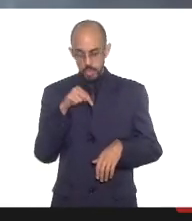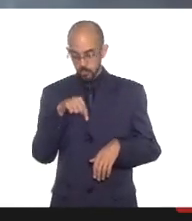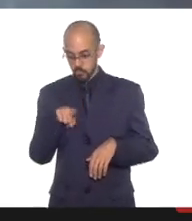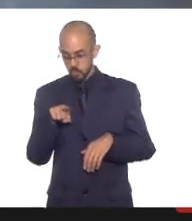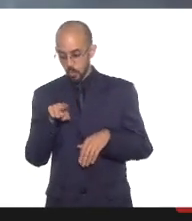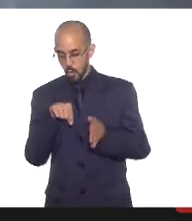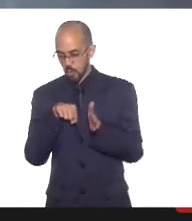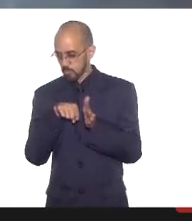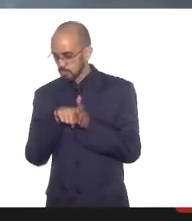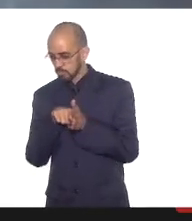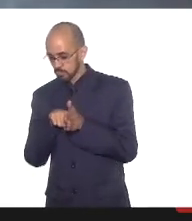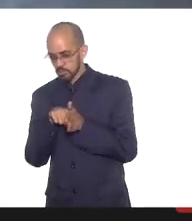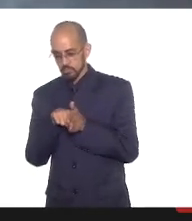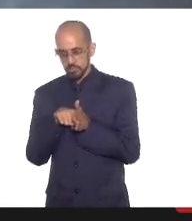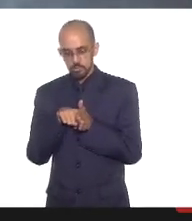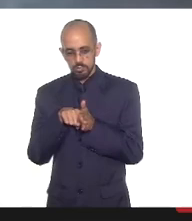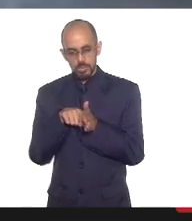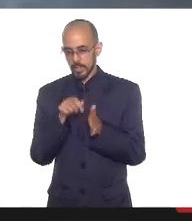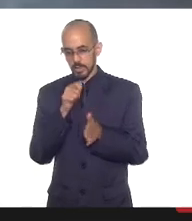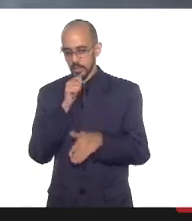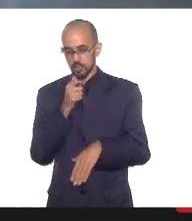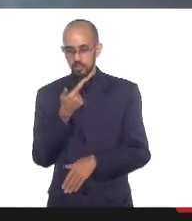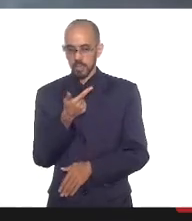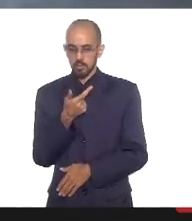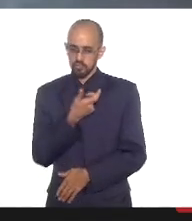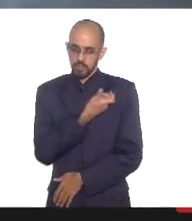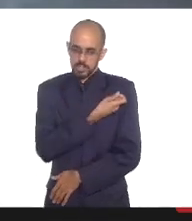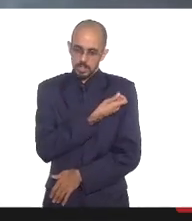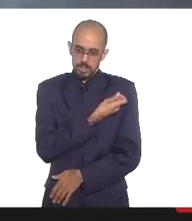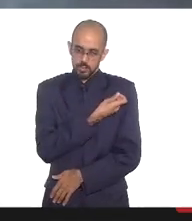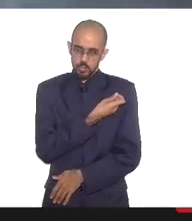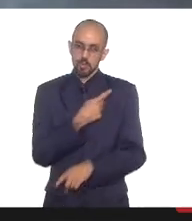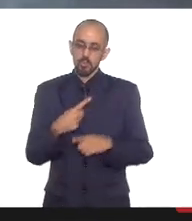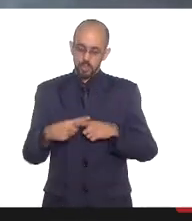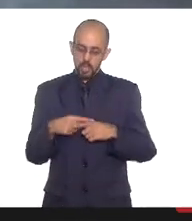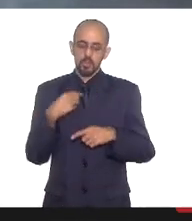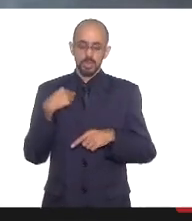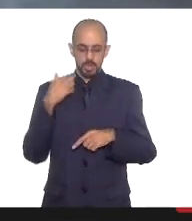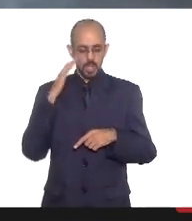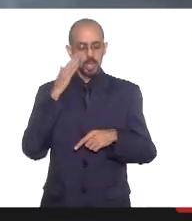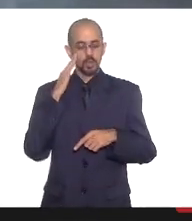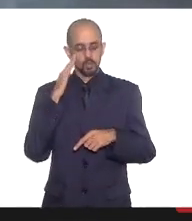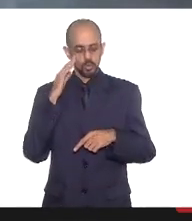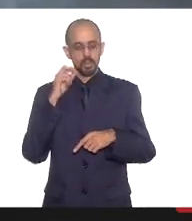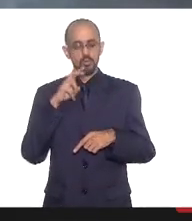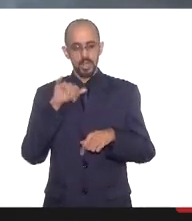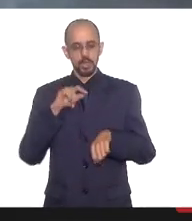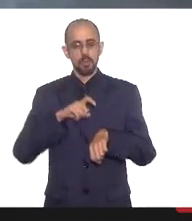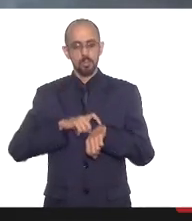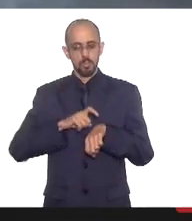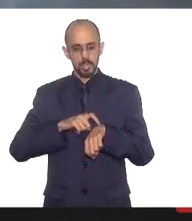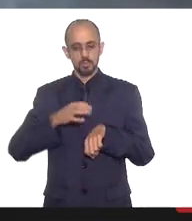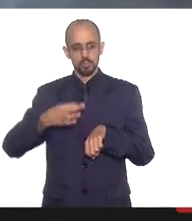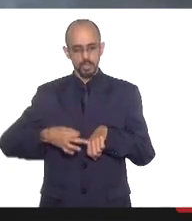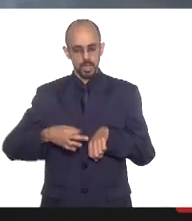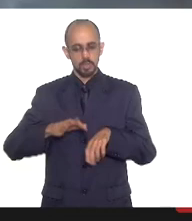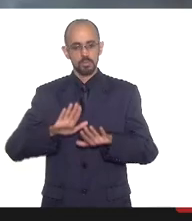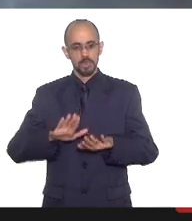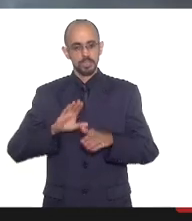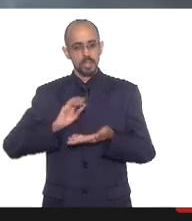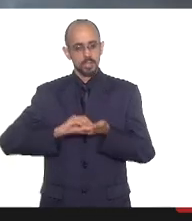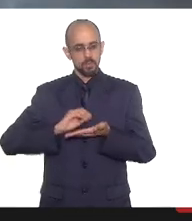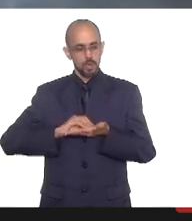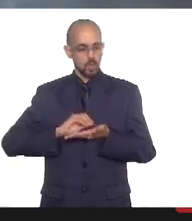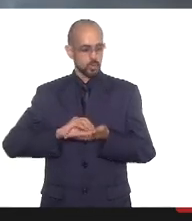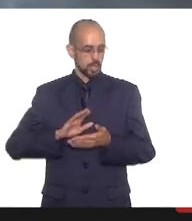vistoria já tem que ser tem que corrigir não foi vacinado porque entendo que chegaram no momento e eu olho que dá falta um pouquinho